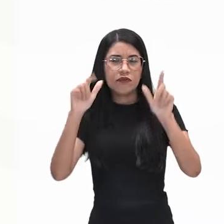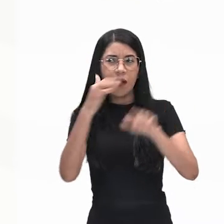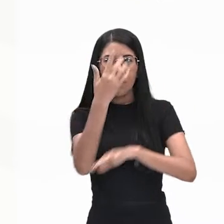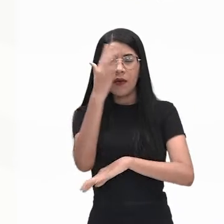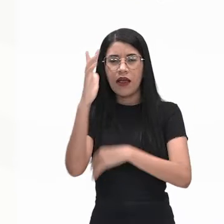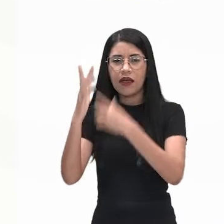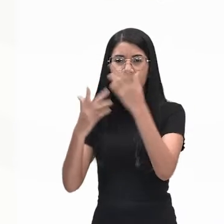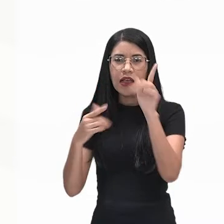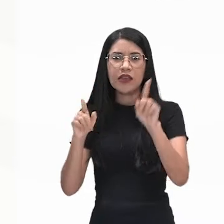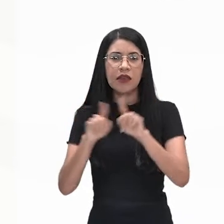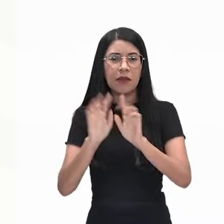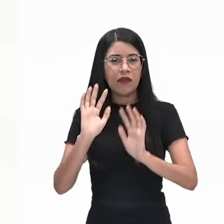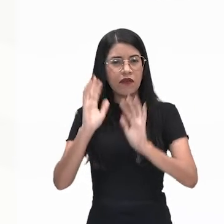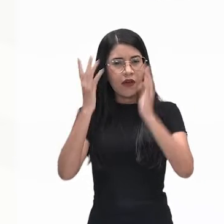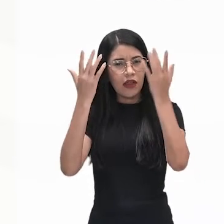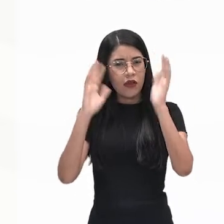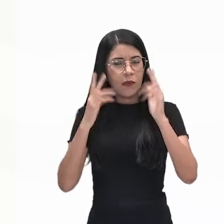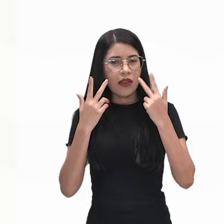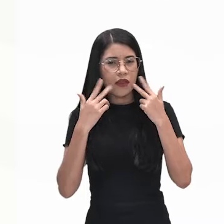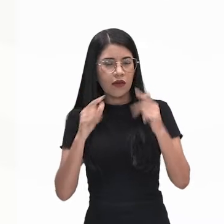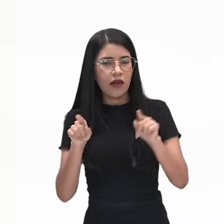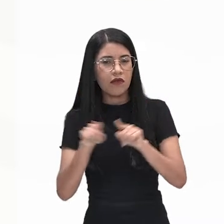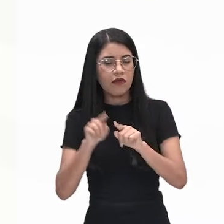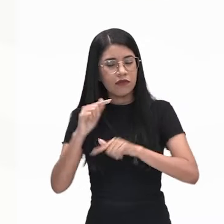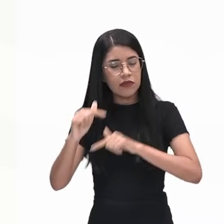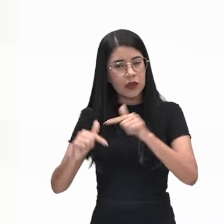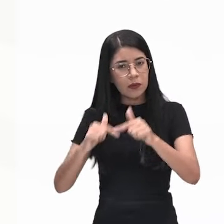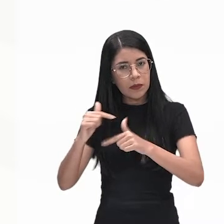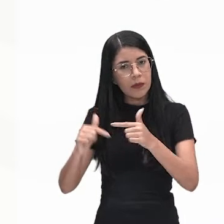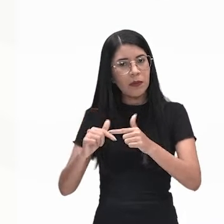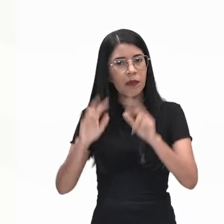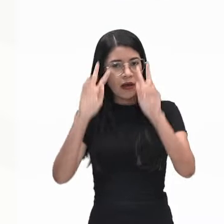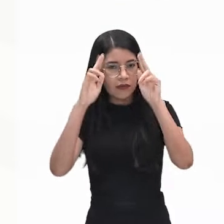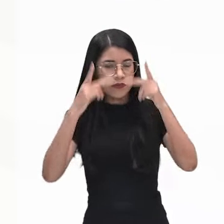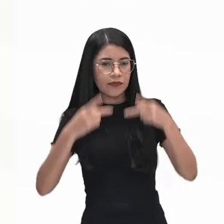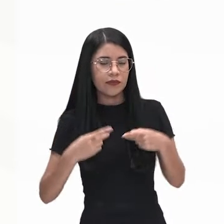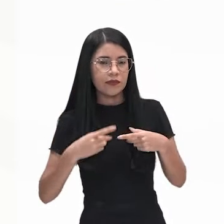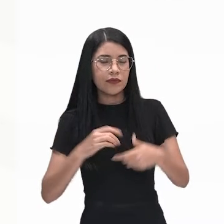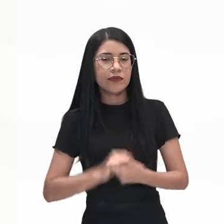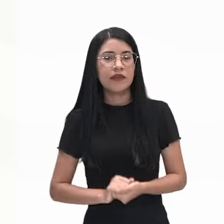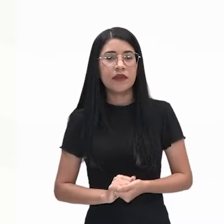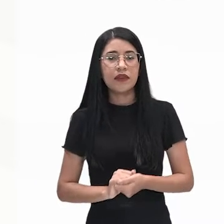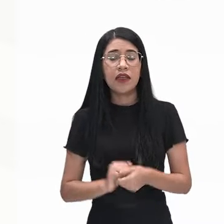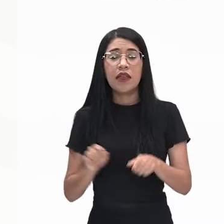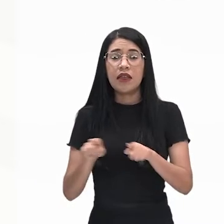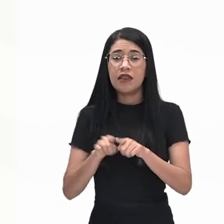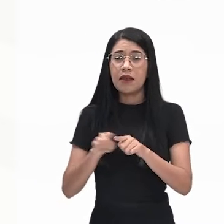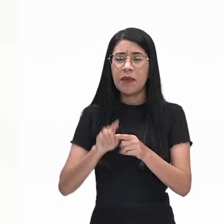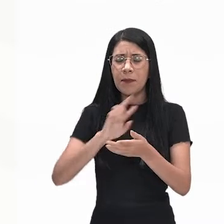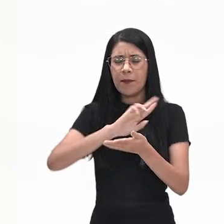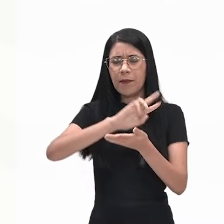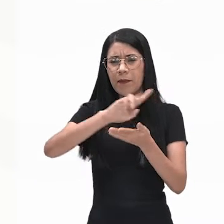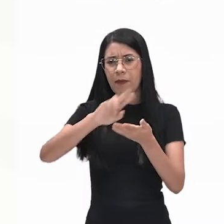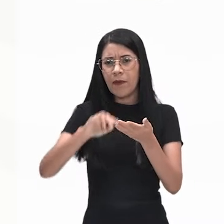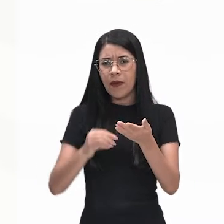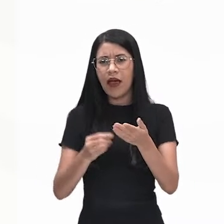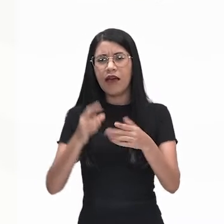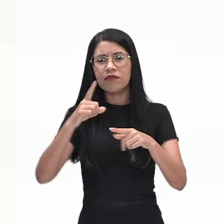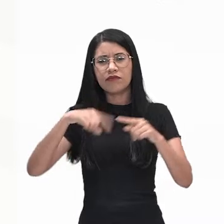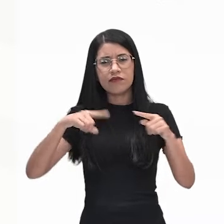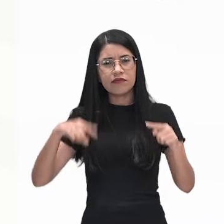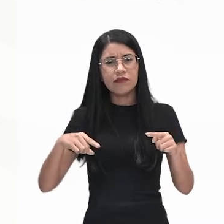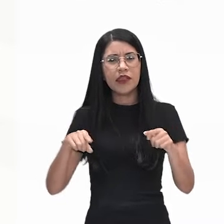fenômenos naturais e também da ação humana, tá? Ele é formado por elementos diversos, alguns a gente nem